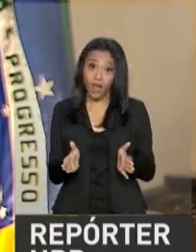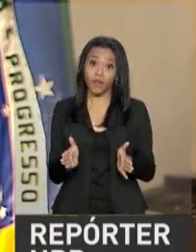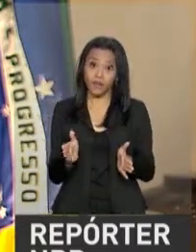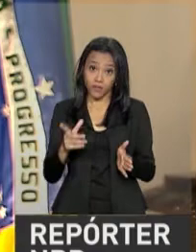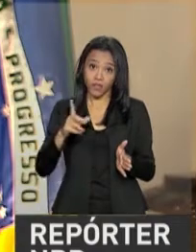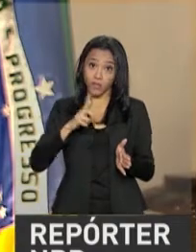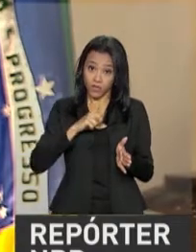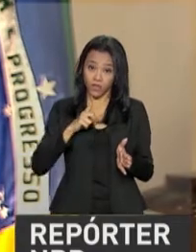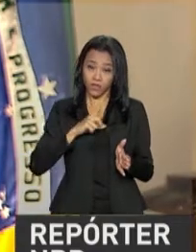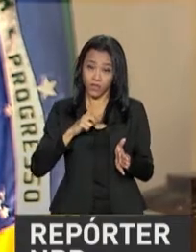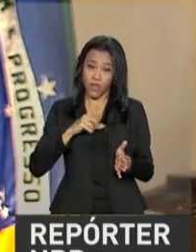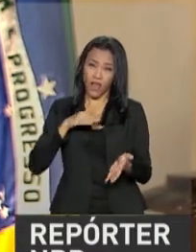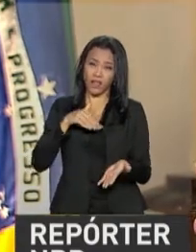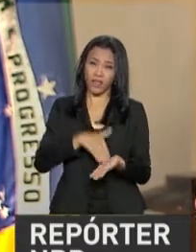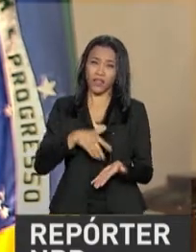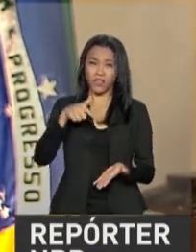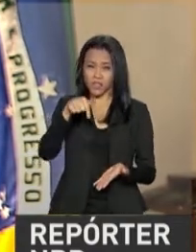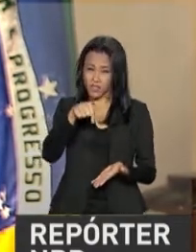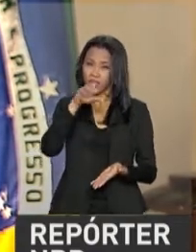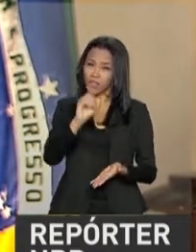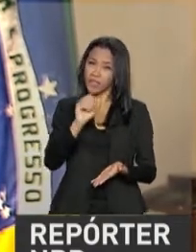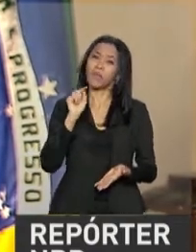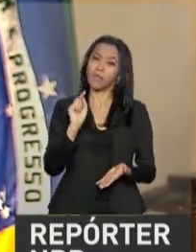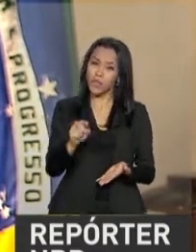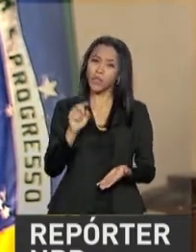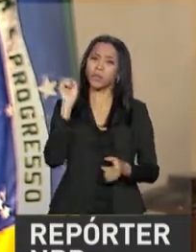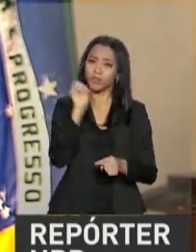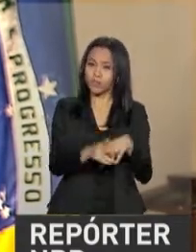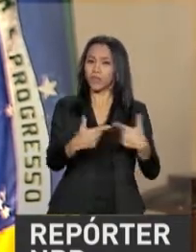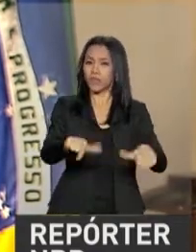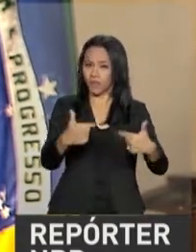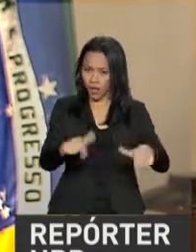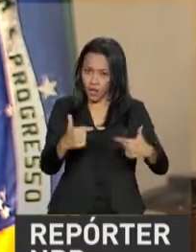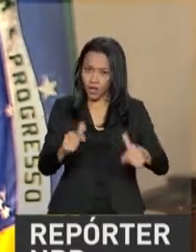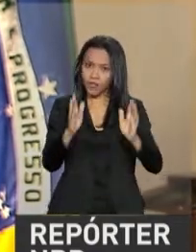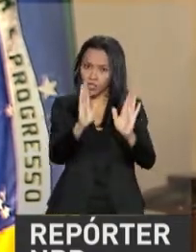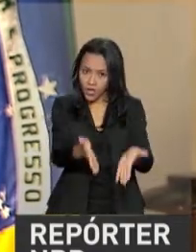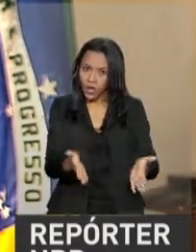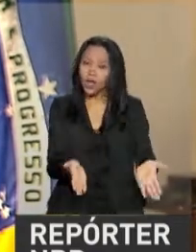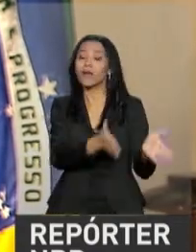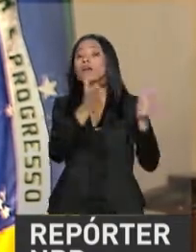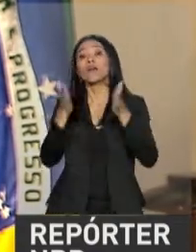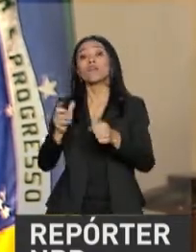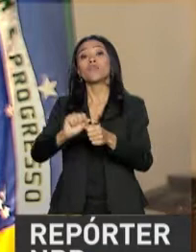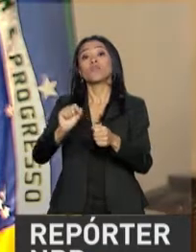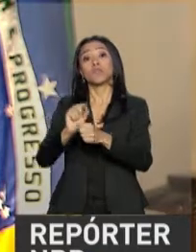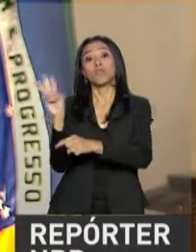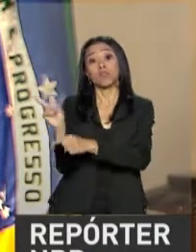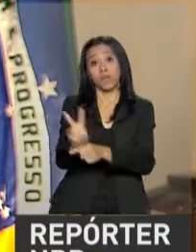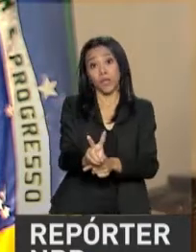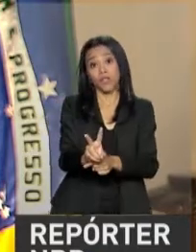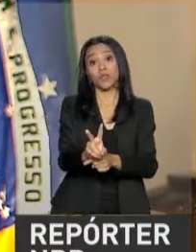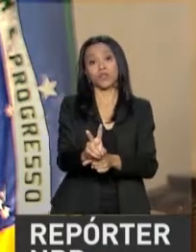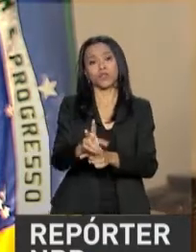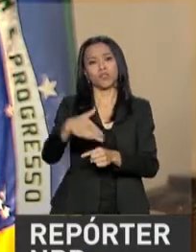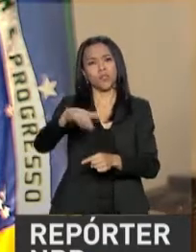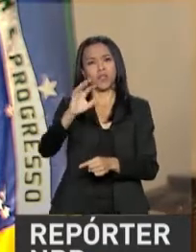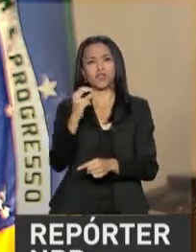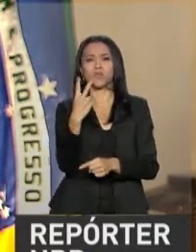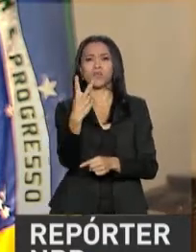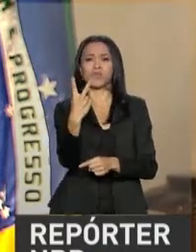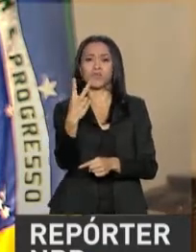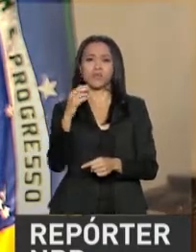esse momento 70 mil cerca de 70 mil empregos já fizemos empréstimo de mais de 2 bilhões de reais